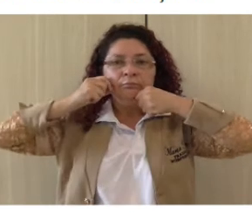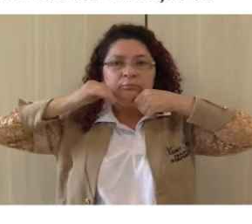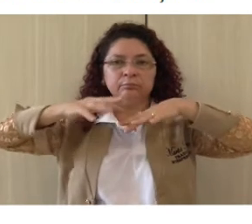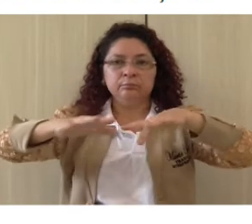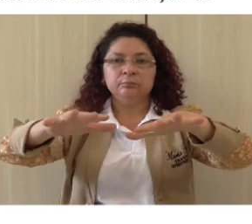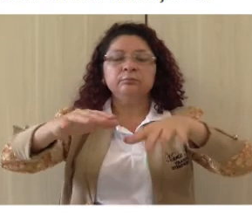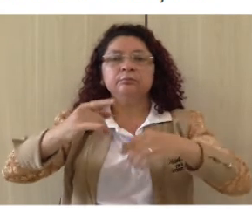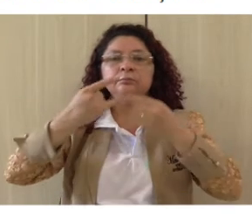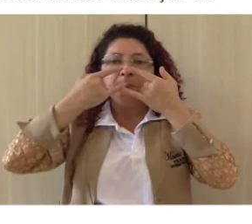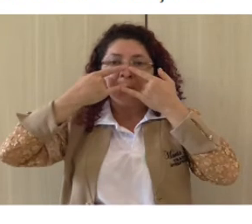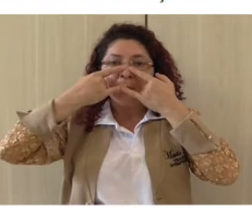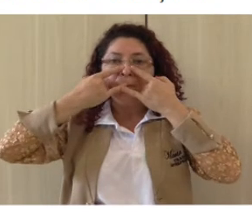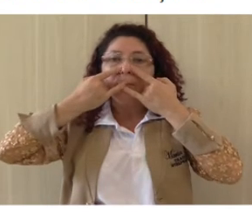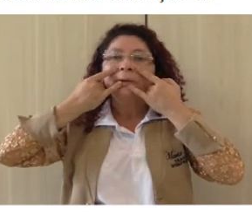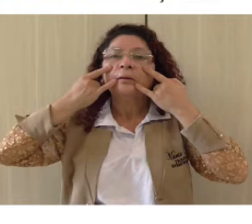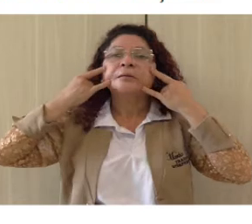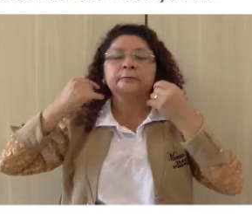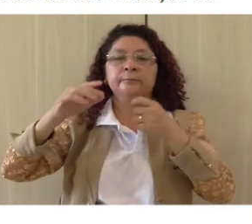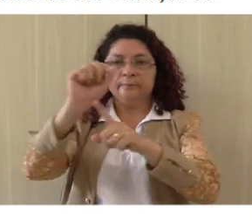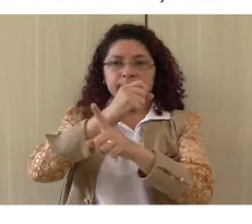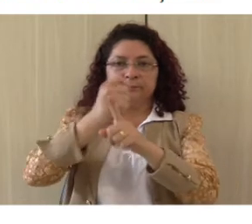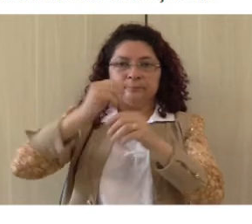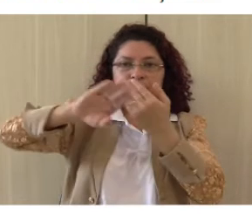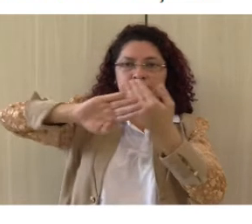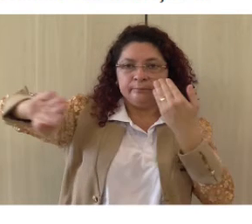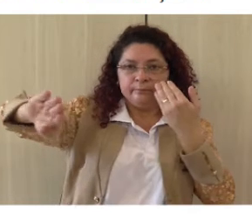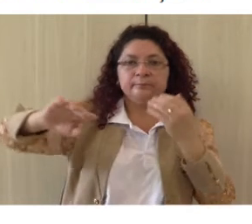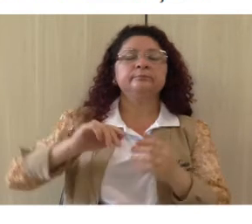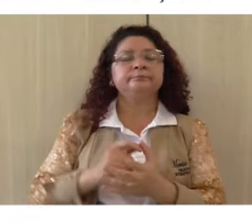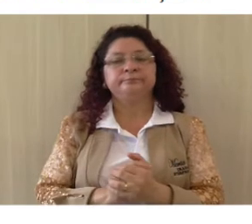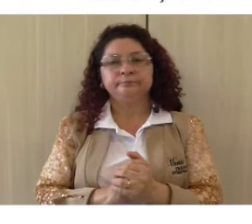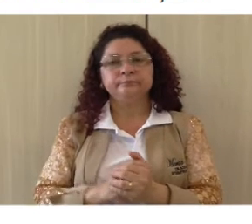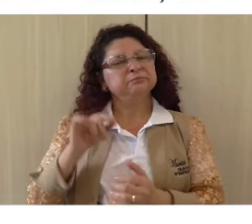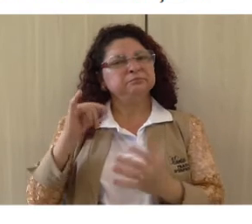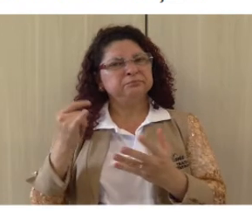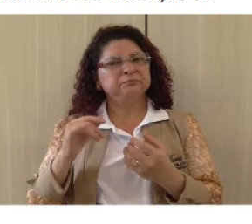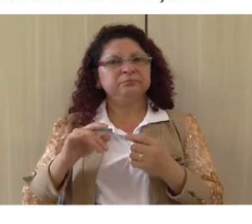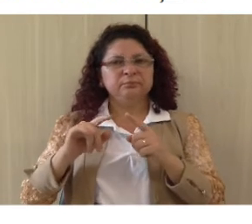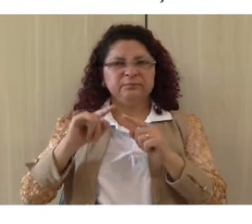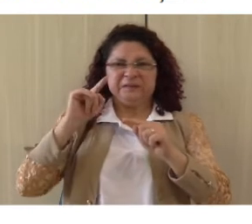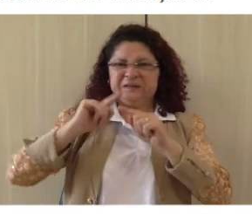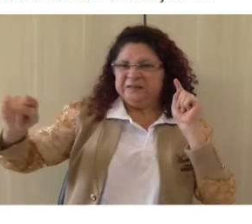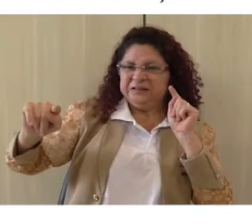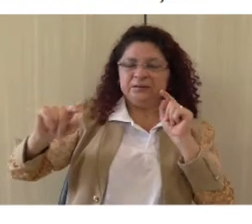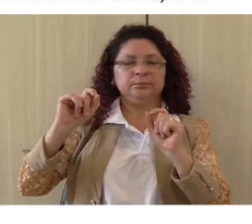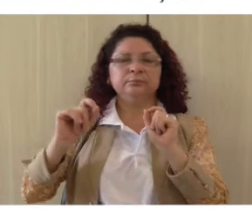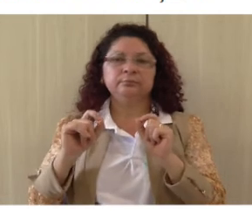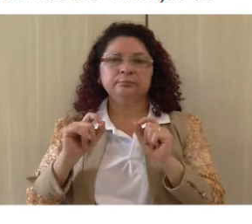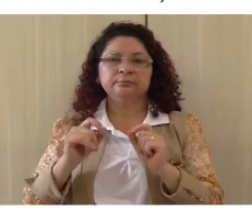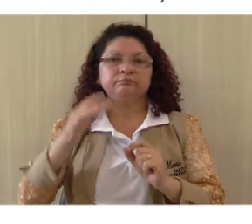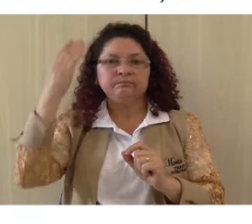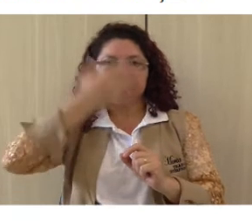a boca e manter o distanciamento social no interior da instituição. Quem se recusar a cumprir ou descumprir